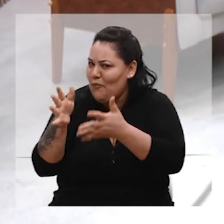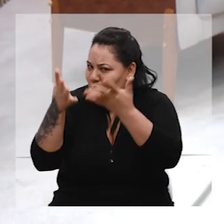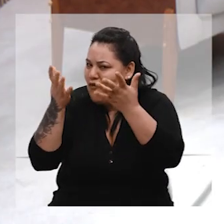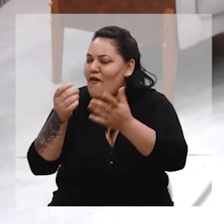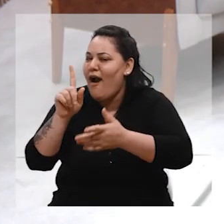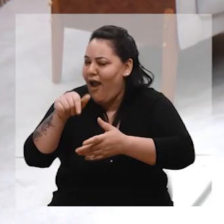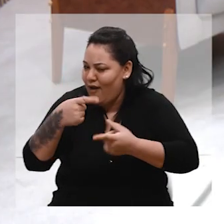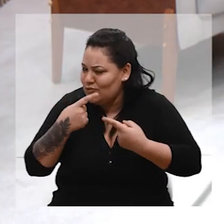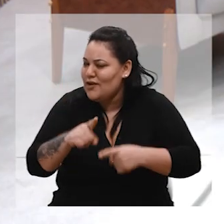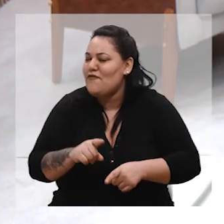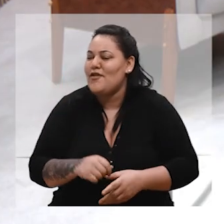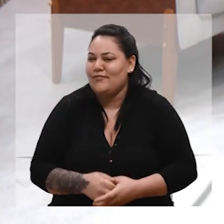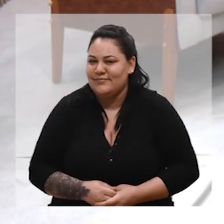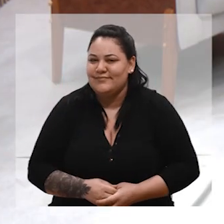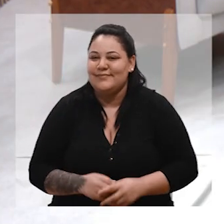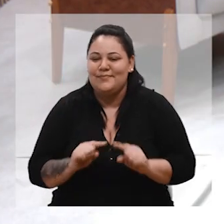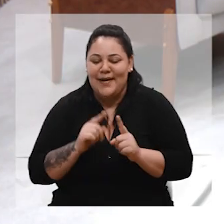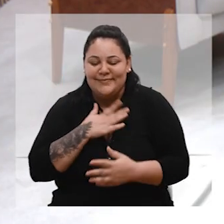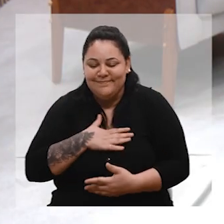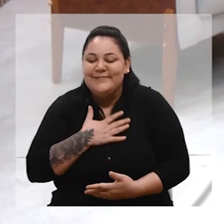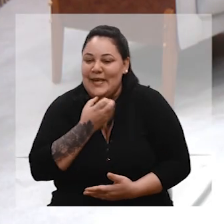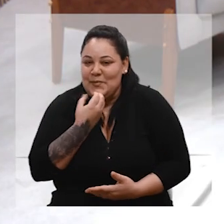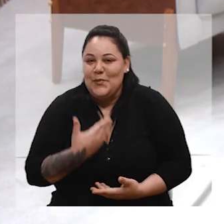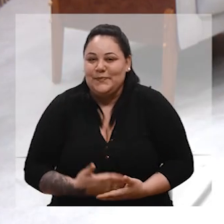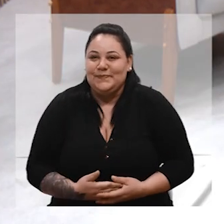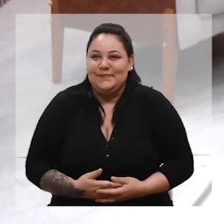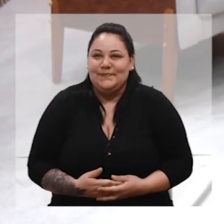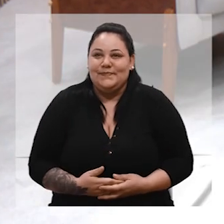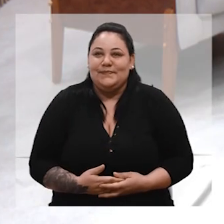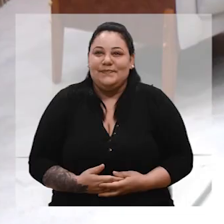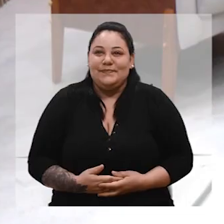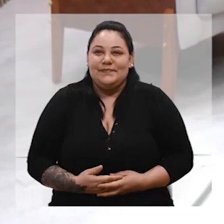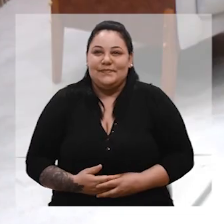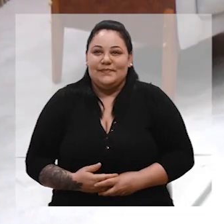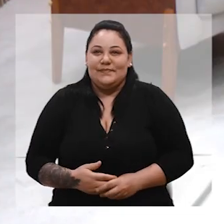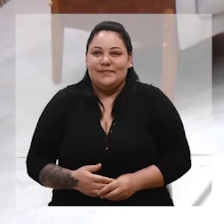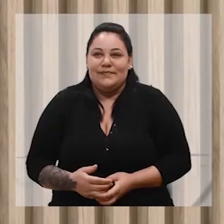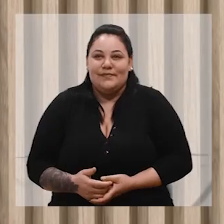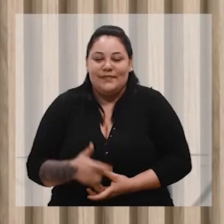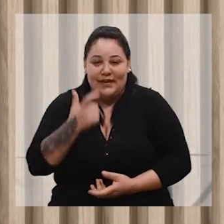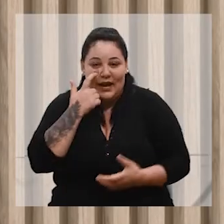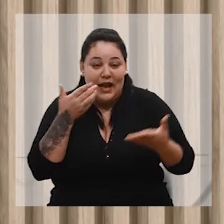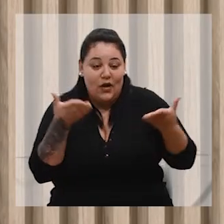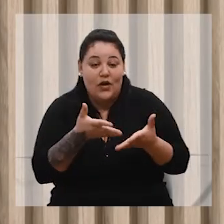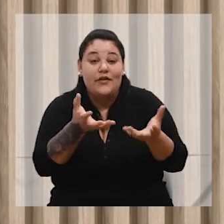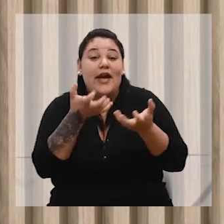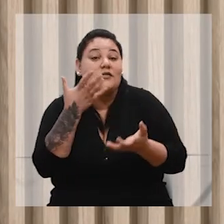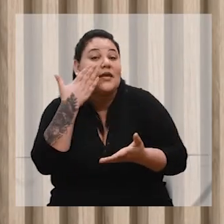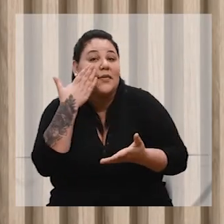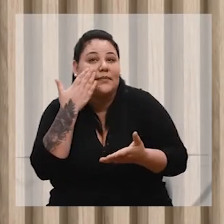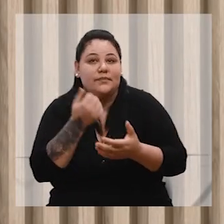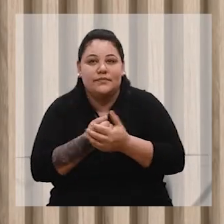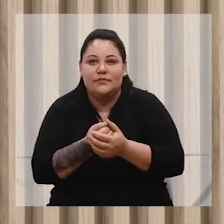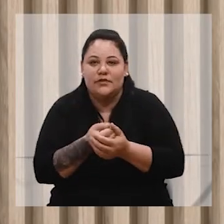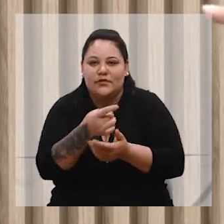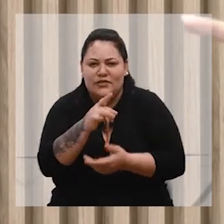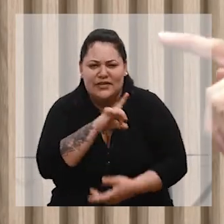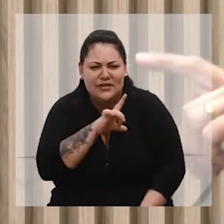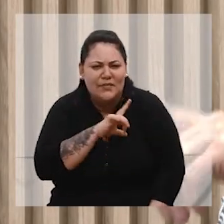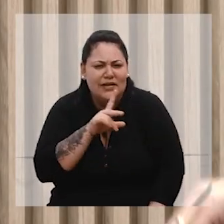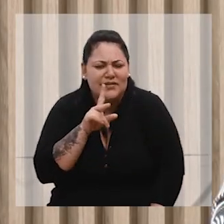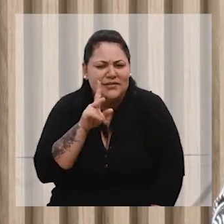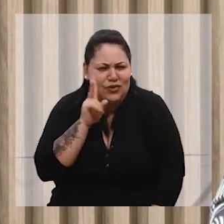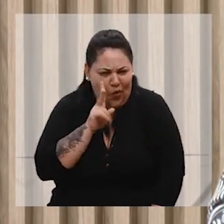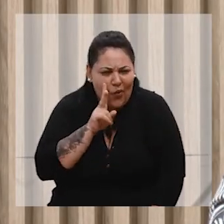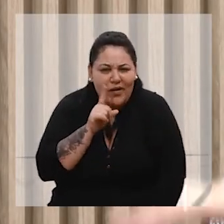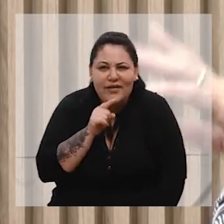mobilizar. Mas é muito bom. É muito bom. Vale. Olha, desafiador. E agora eu quero saber, então,